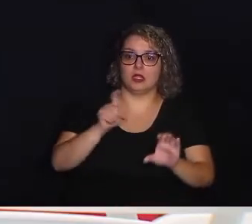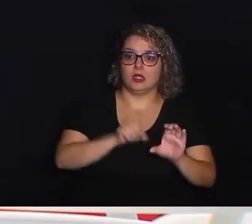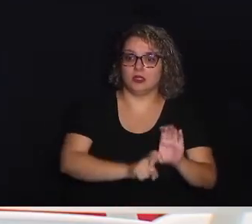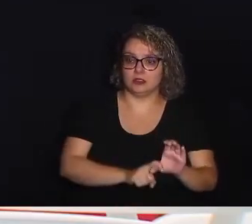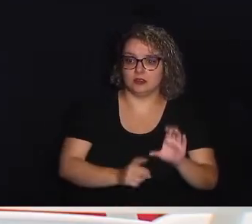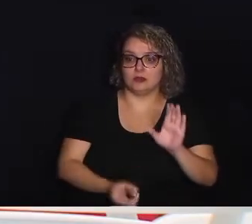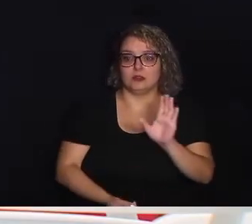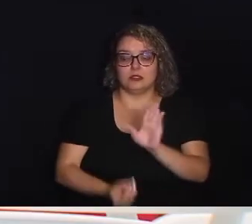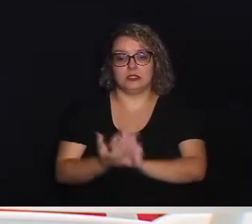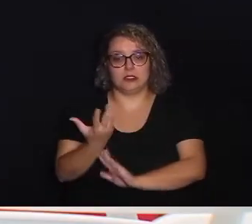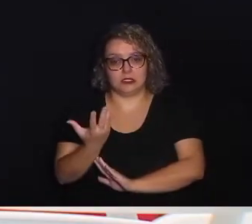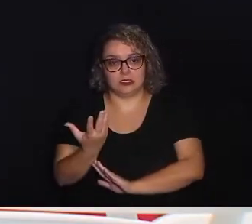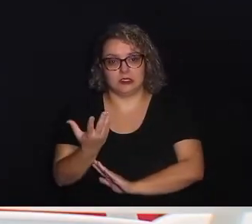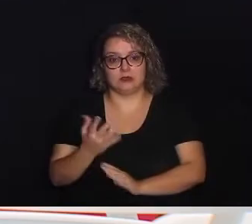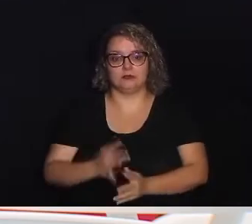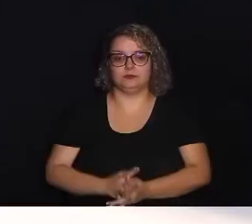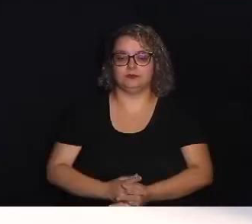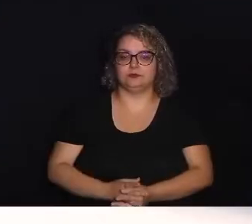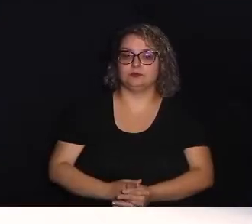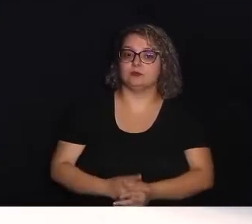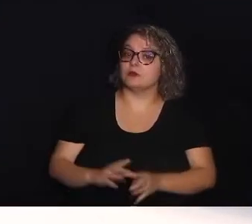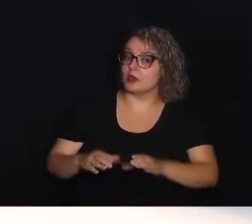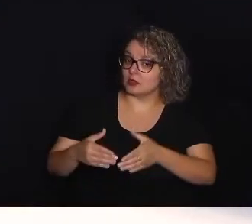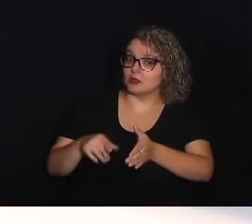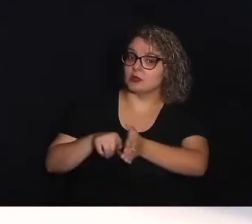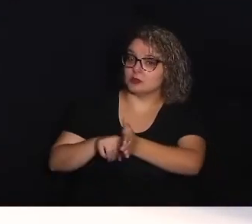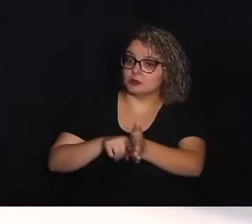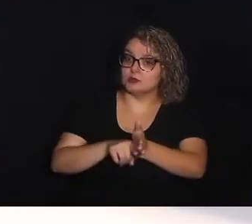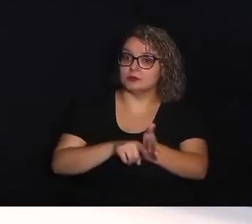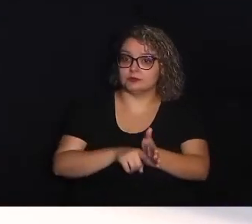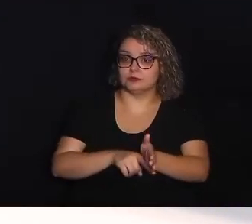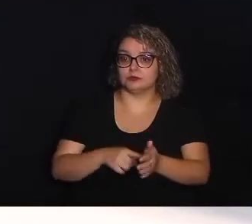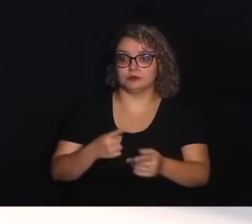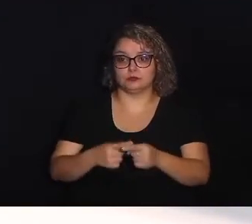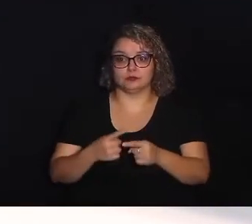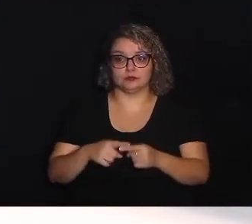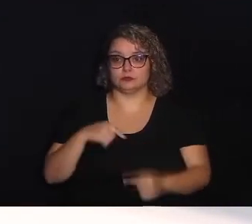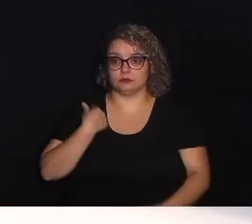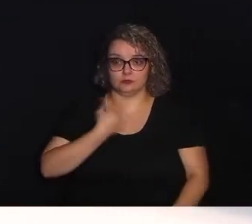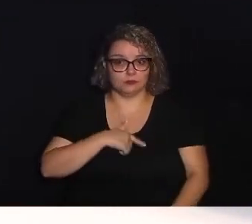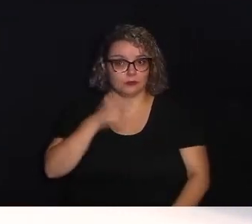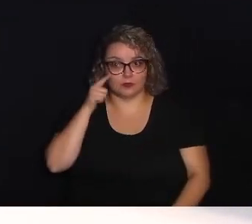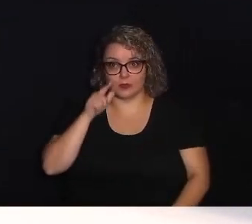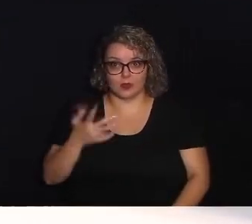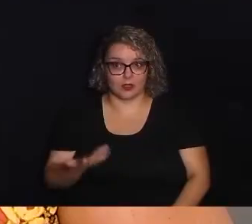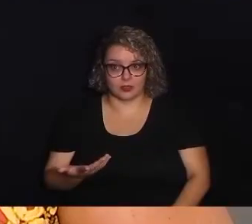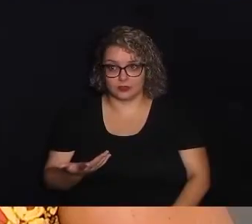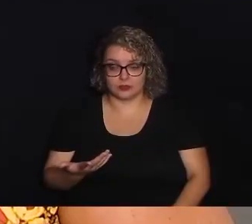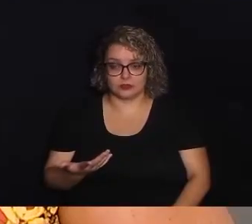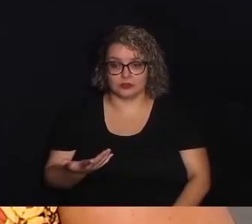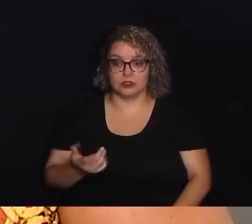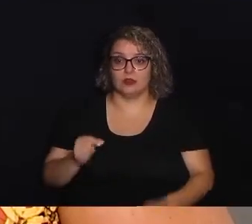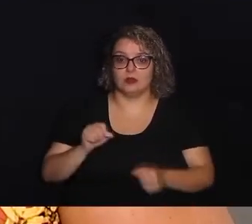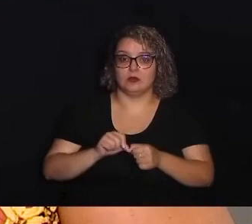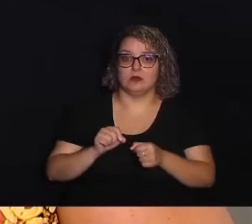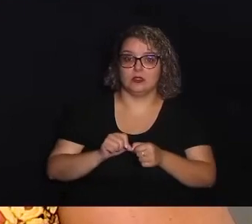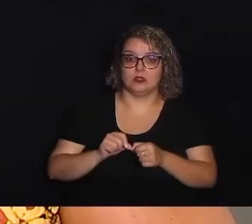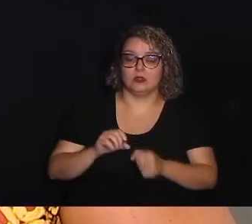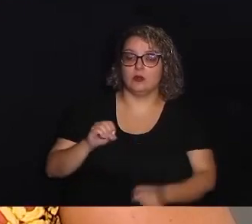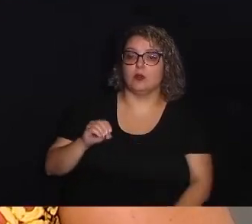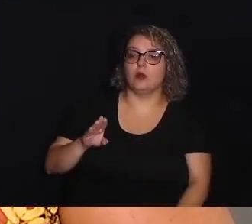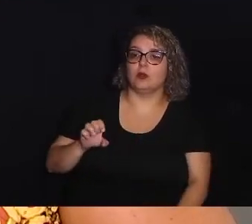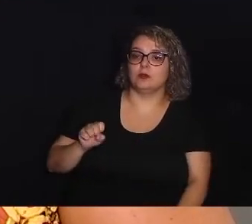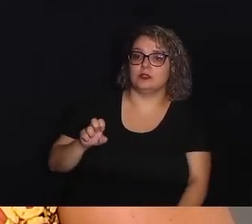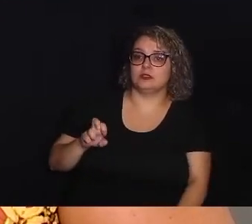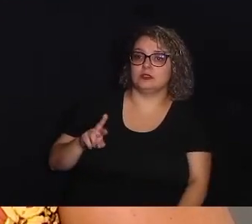que é Totalmente Dependente da criação de um grupo de pesquisa porque nós não conseguiríamos